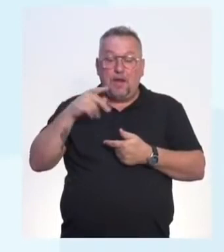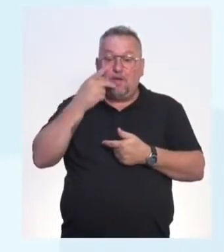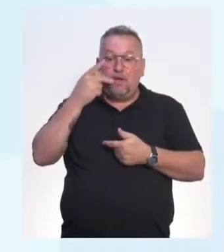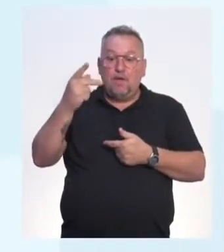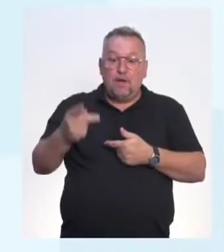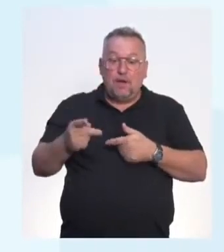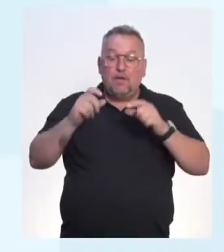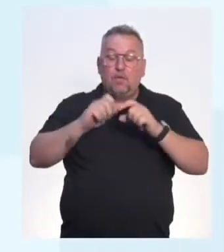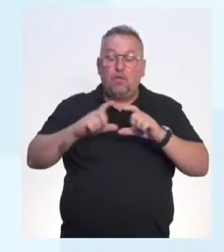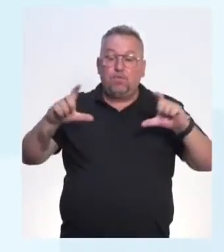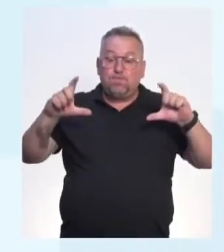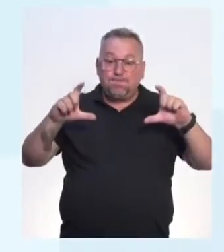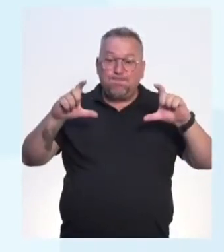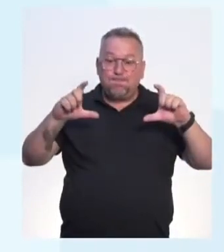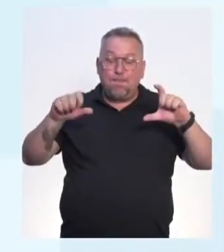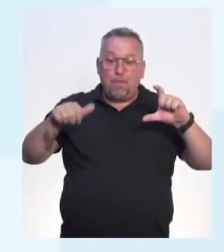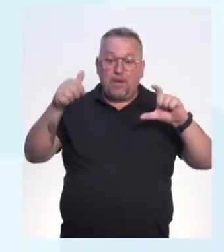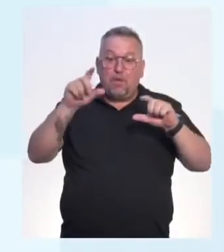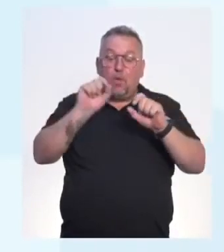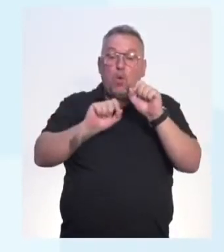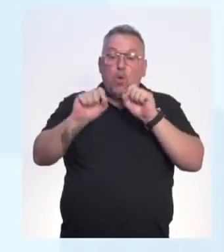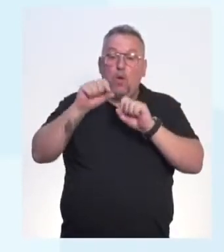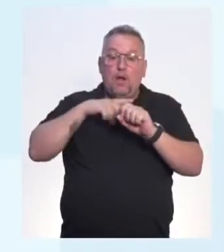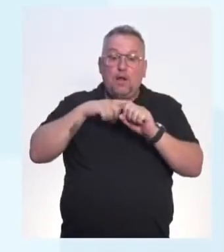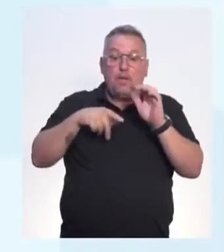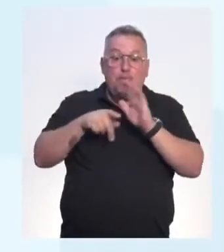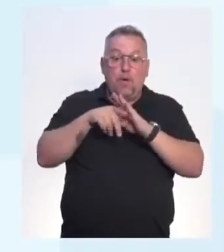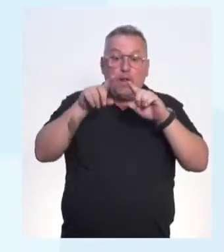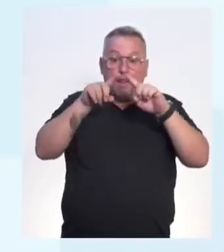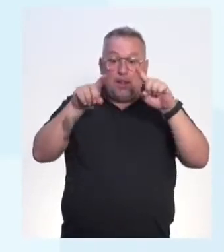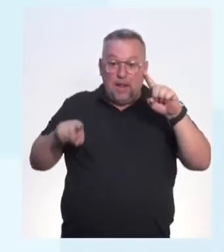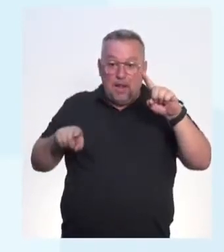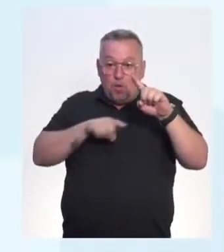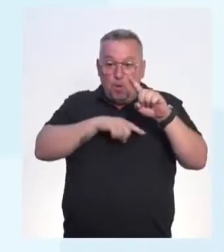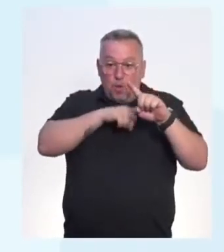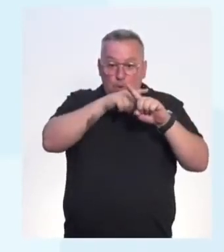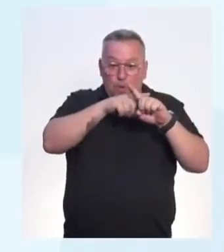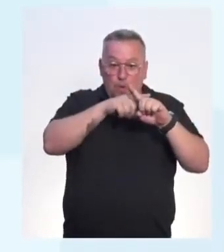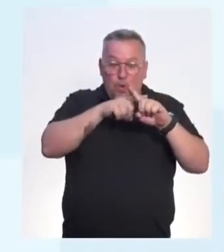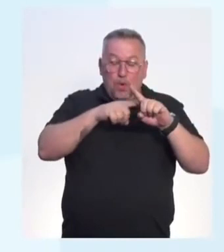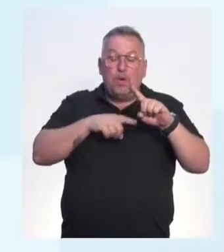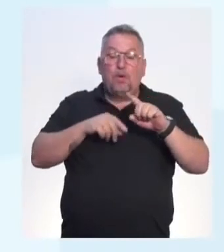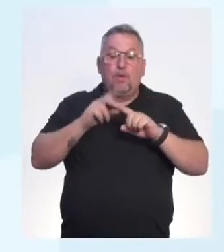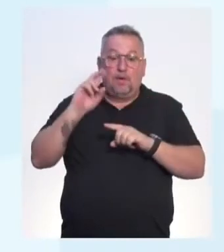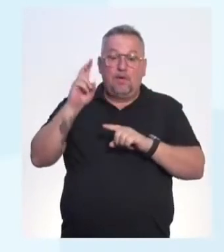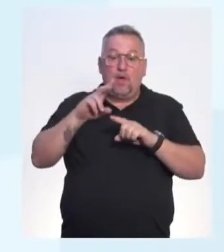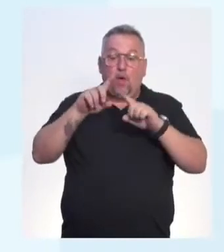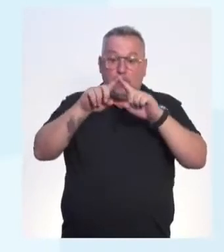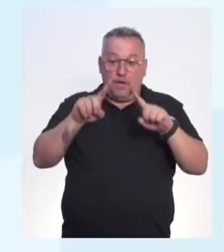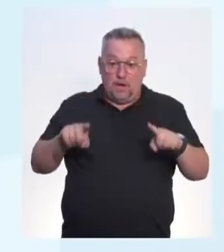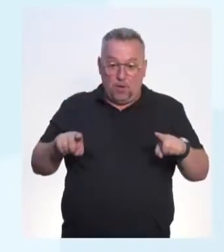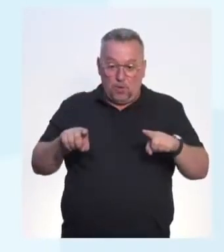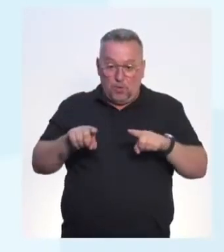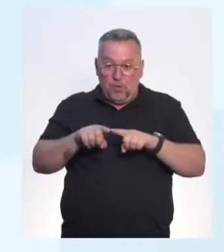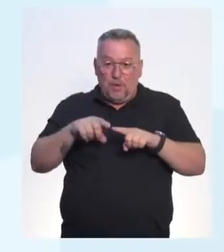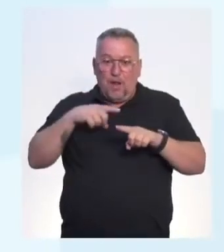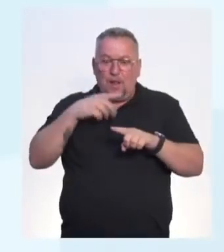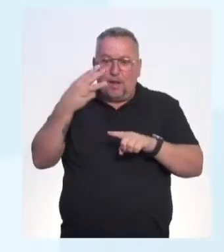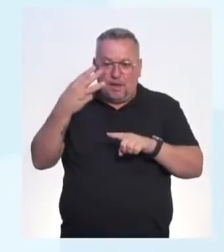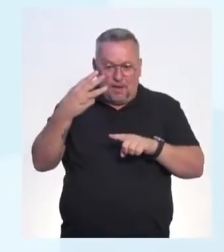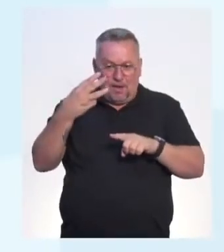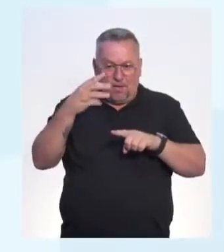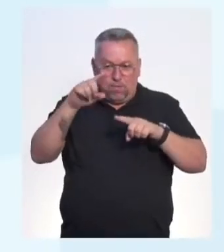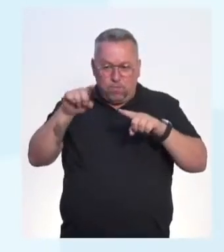polígonos. E os polígonos são aquelas figuras que têm lados retos. Então, se você olhar aí, tem um triângulo, certo? Este triângulo tem 3